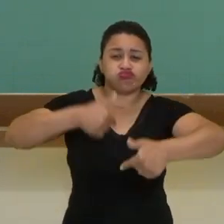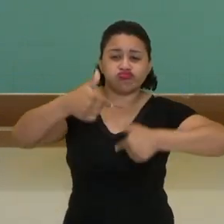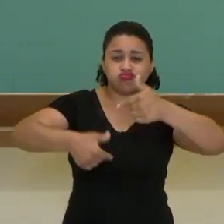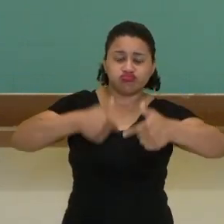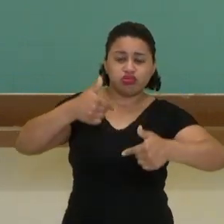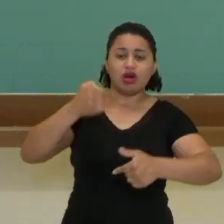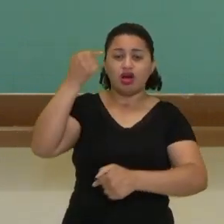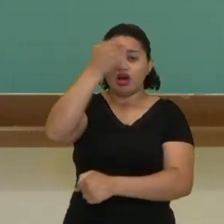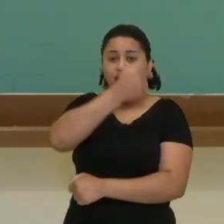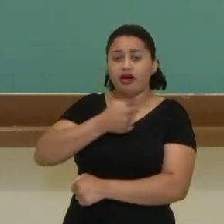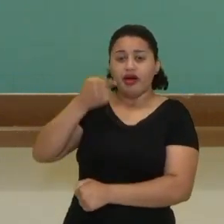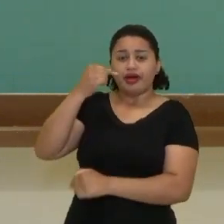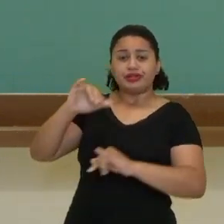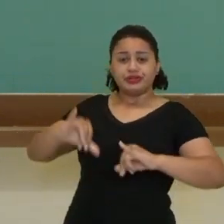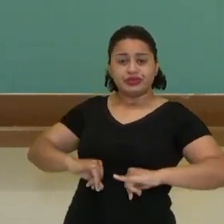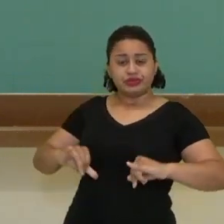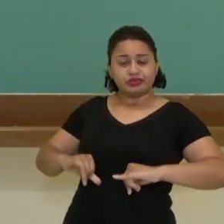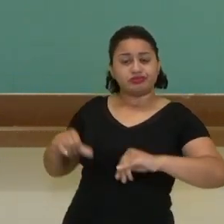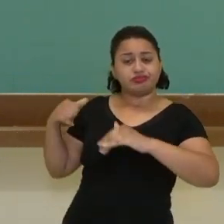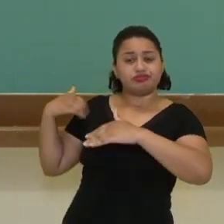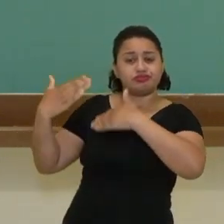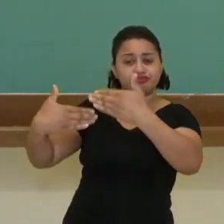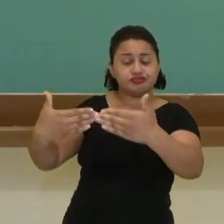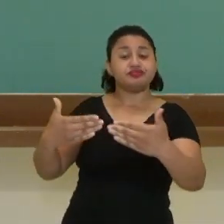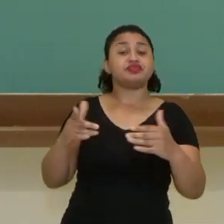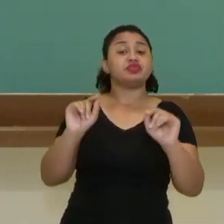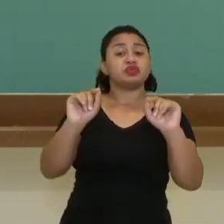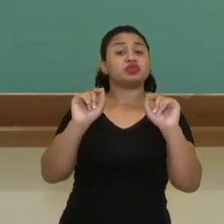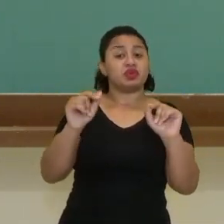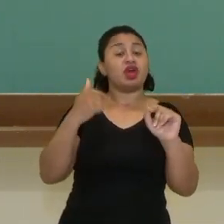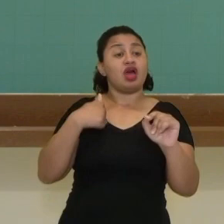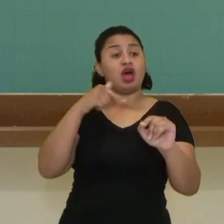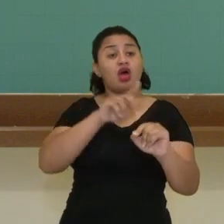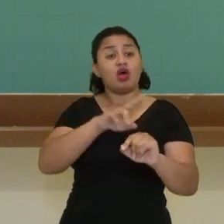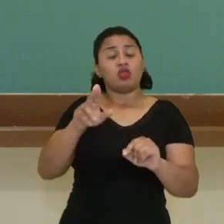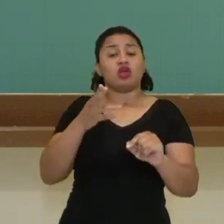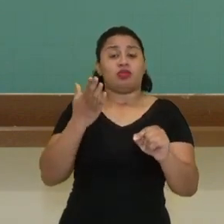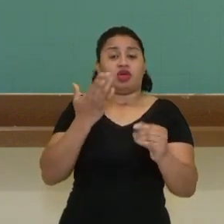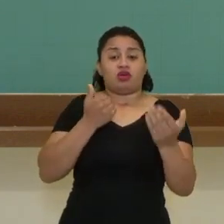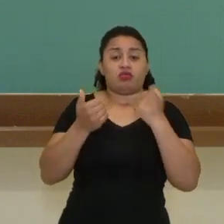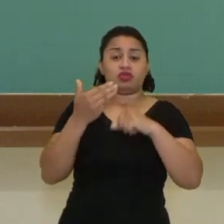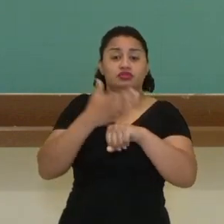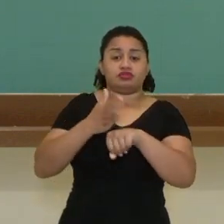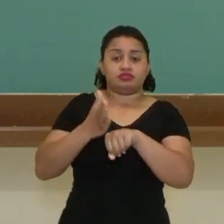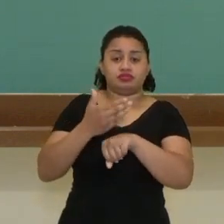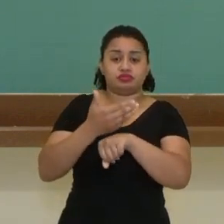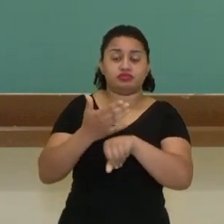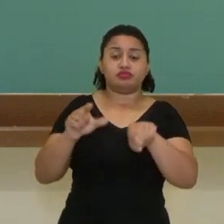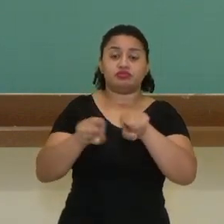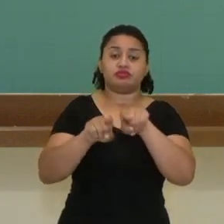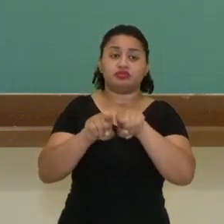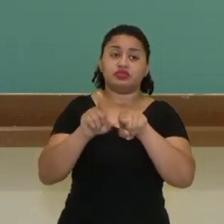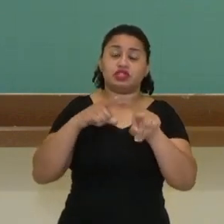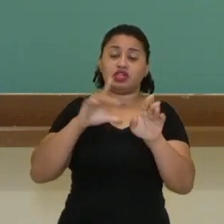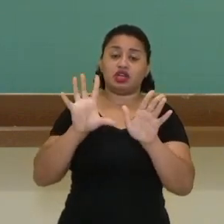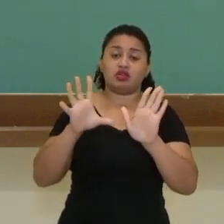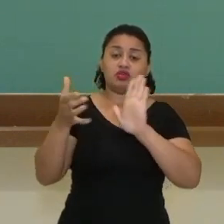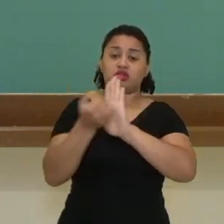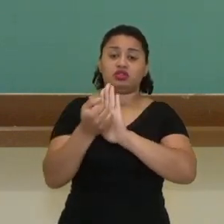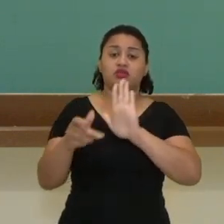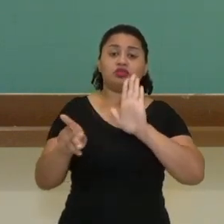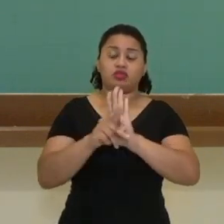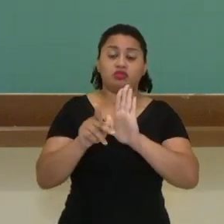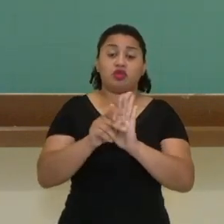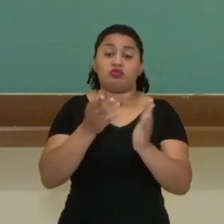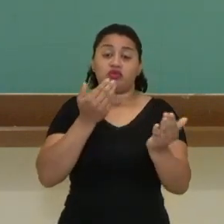rosto calejado com o tempo, né? E como se chama comedores de batata, aqui tem uma simbologia com a comida também, porque a batata